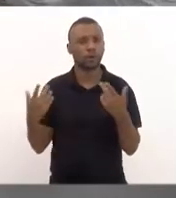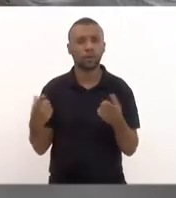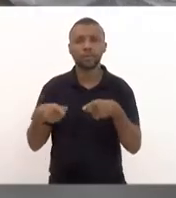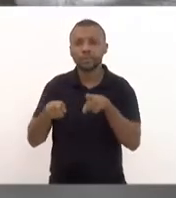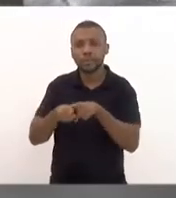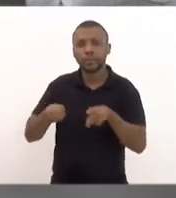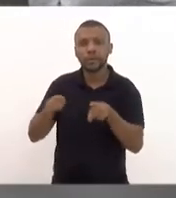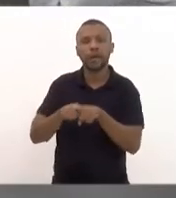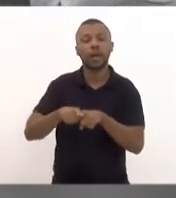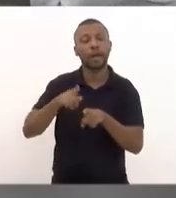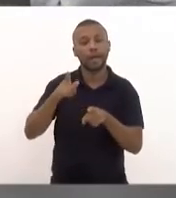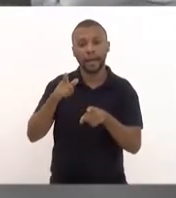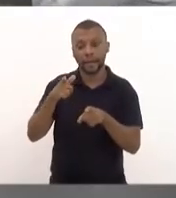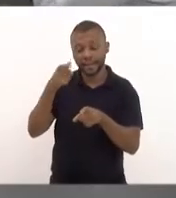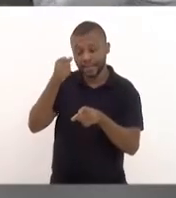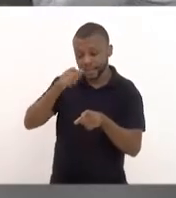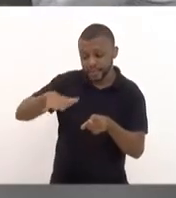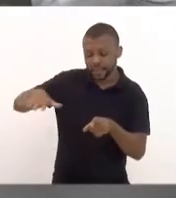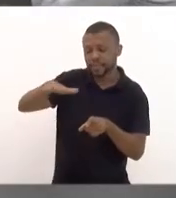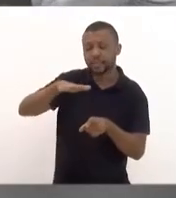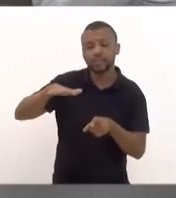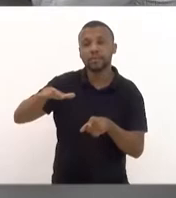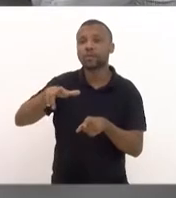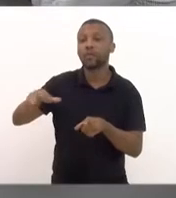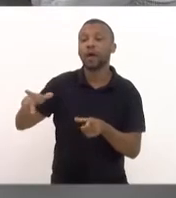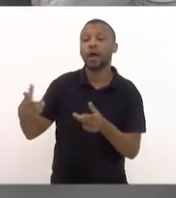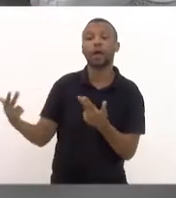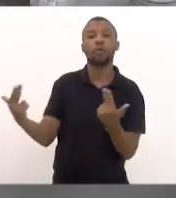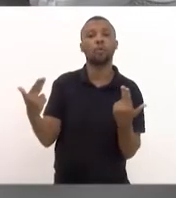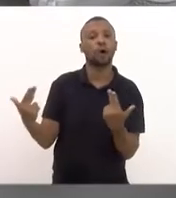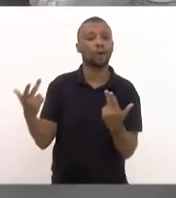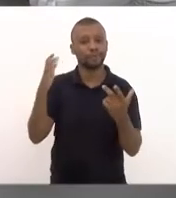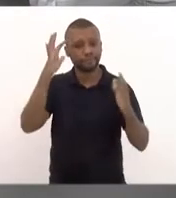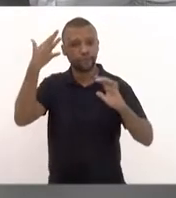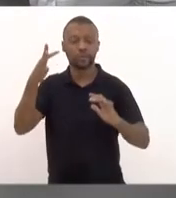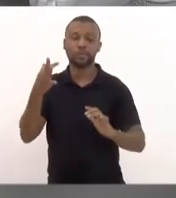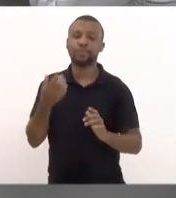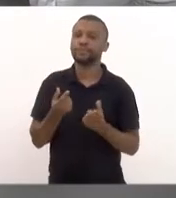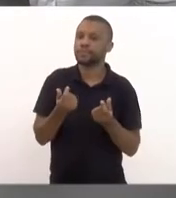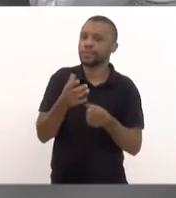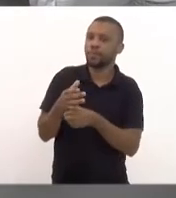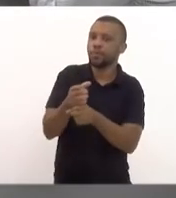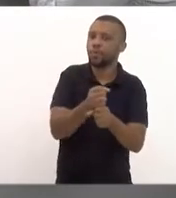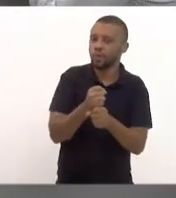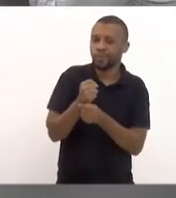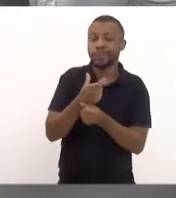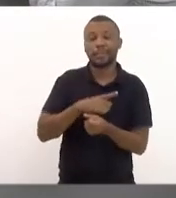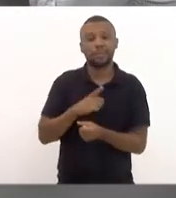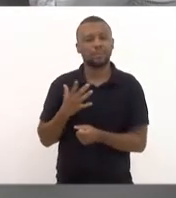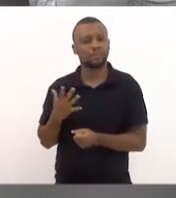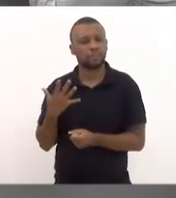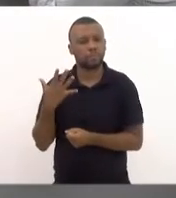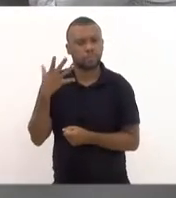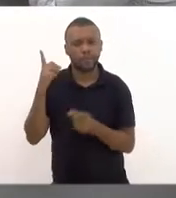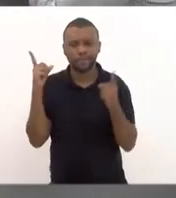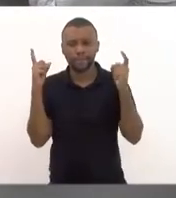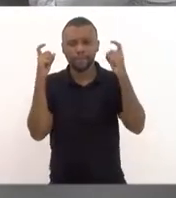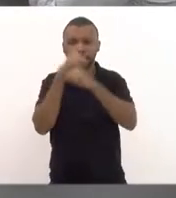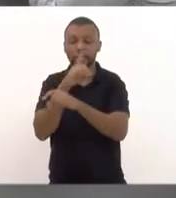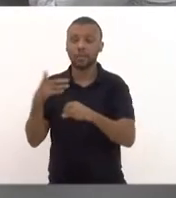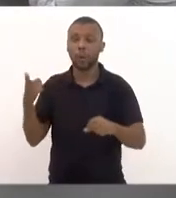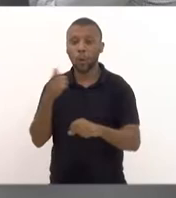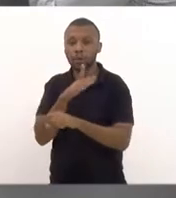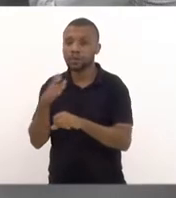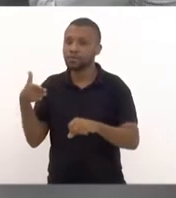Inclusive, essa região no entorno, que não tem a mesma condição financeira que a gente, fica com muita dificuldade de chegar para um atendimento em função dessa